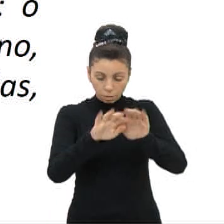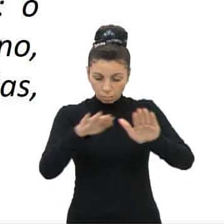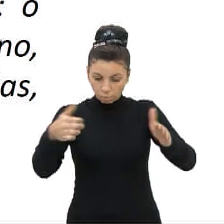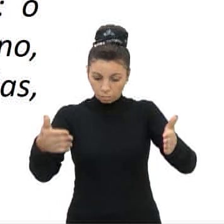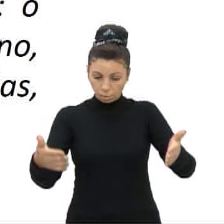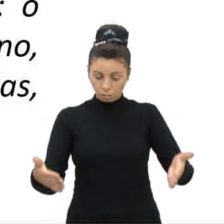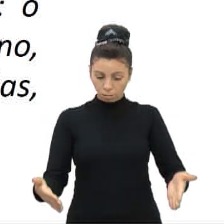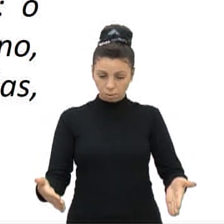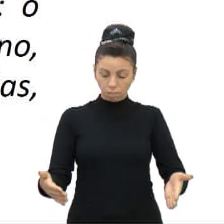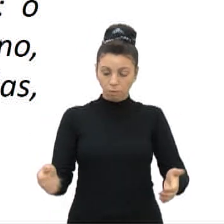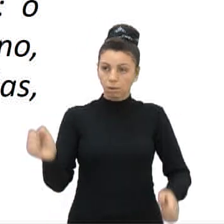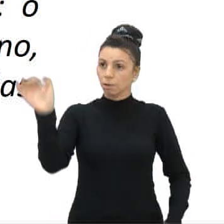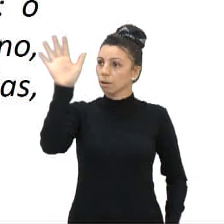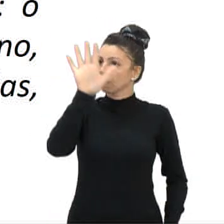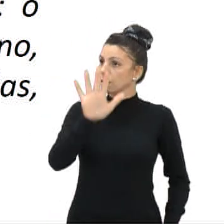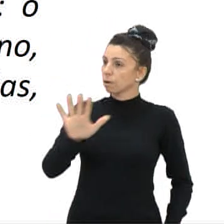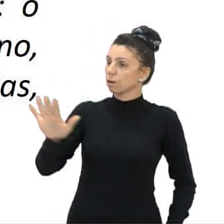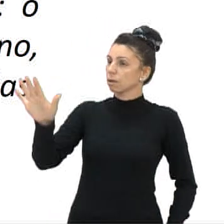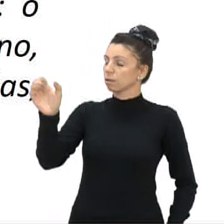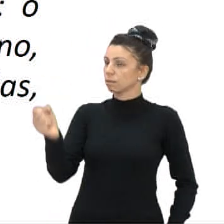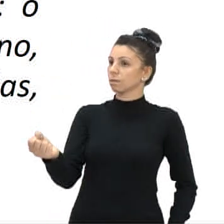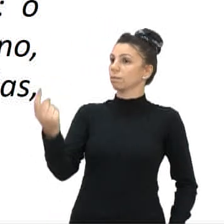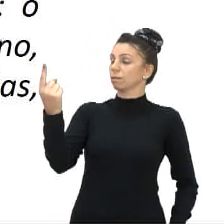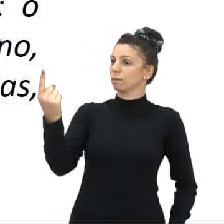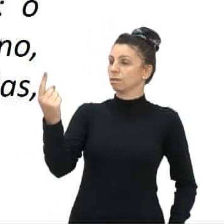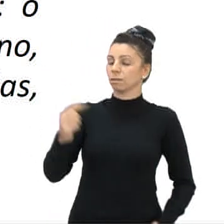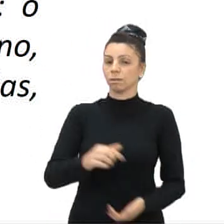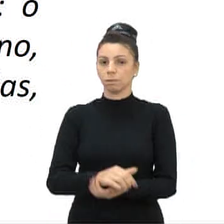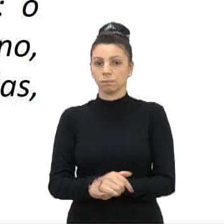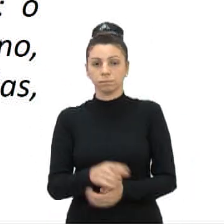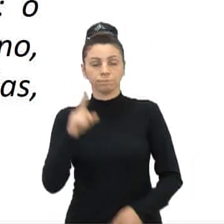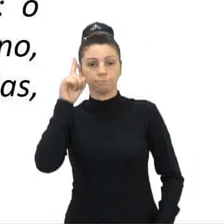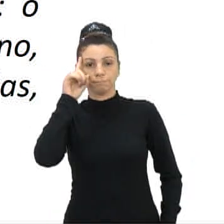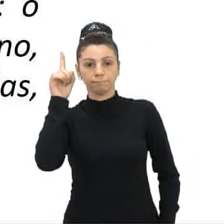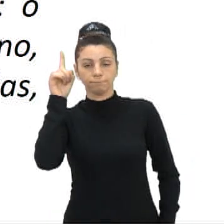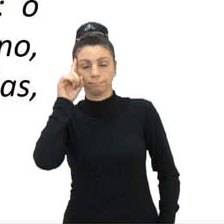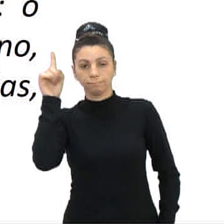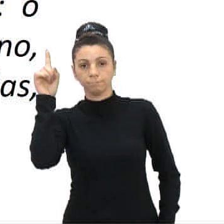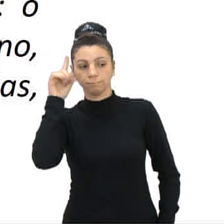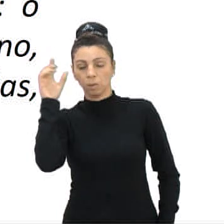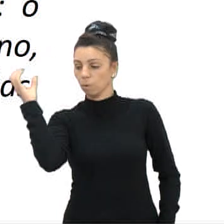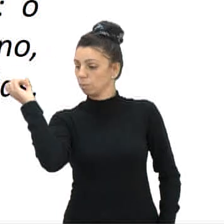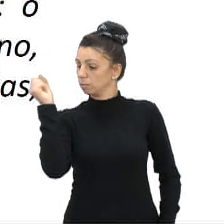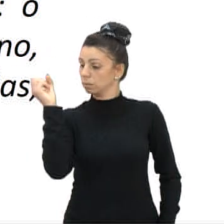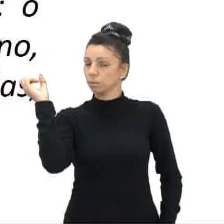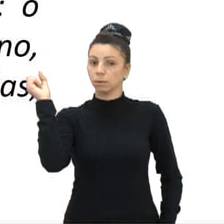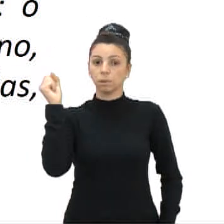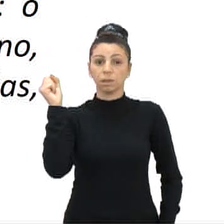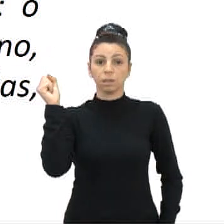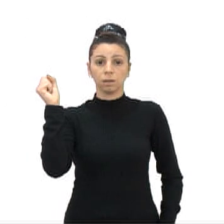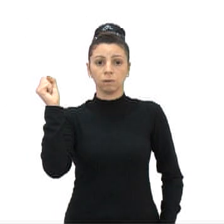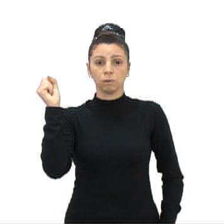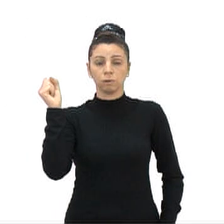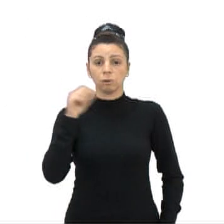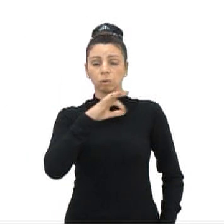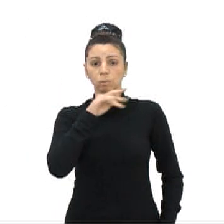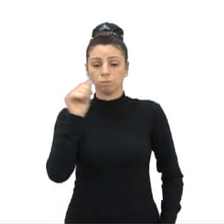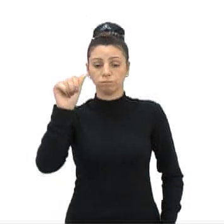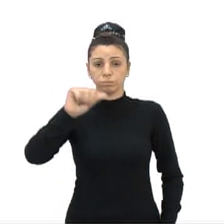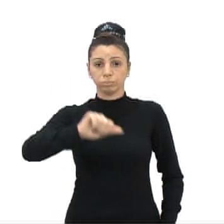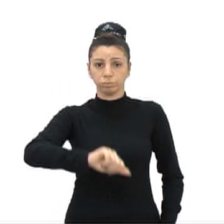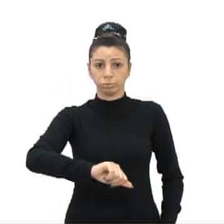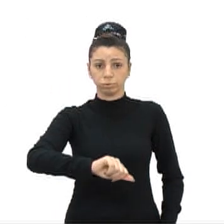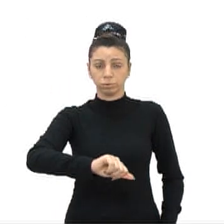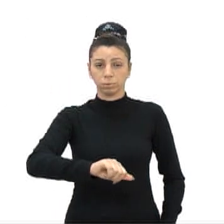imagem de relance no espelho. Com os dias, senhora, o leite primeira vez coalhou.